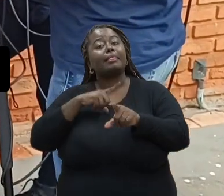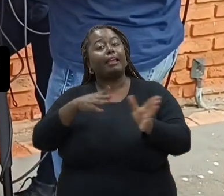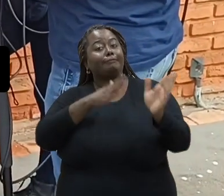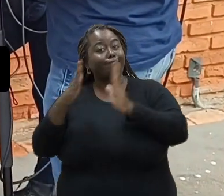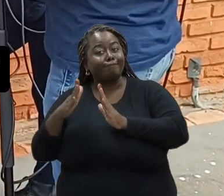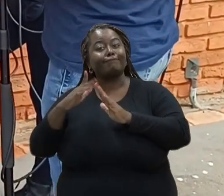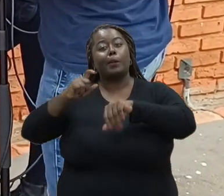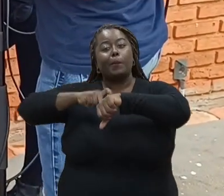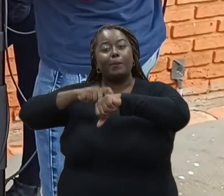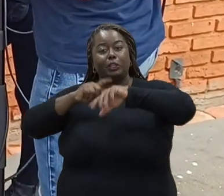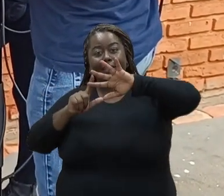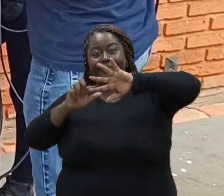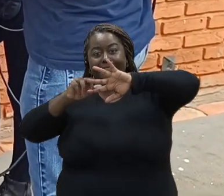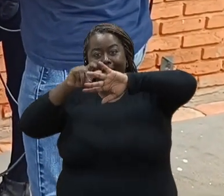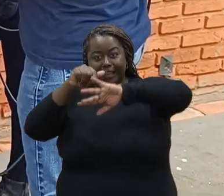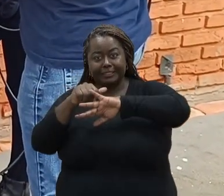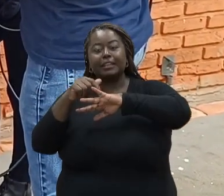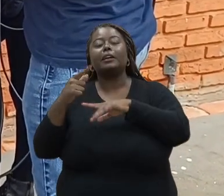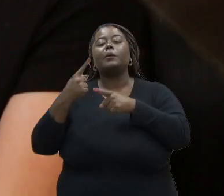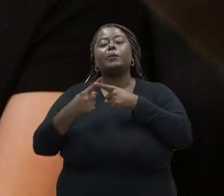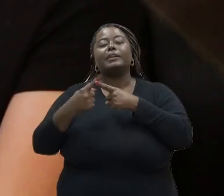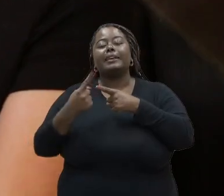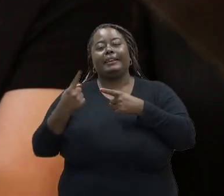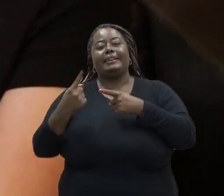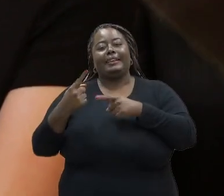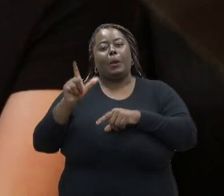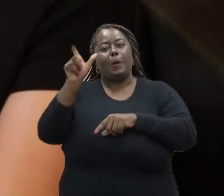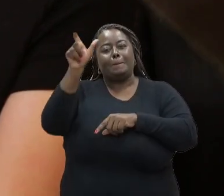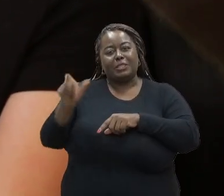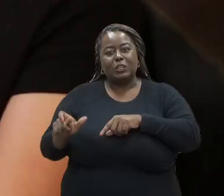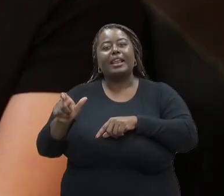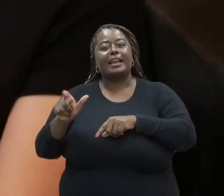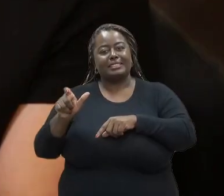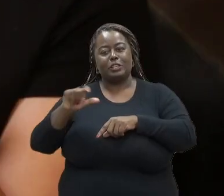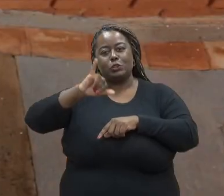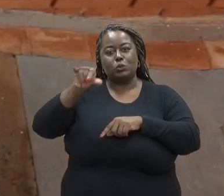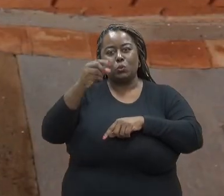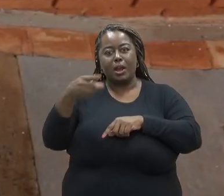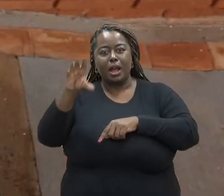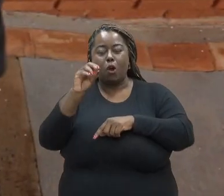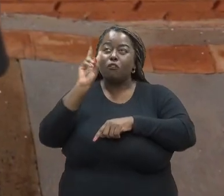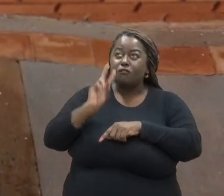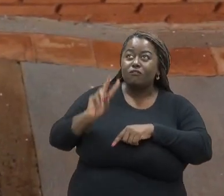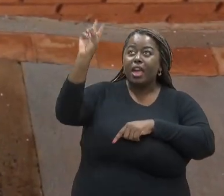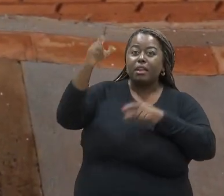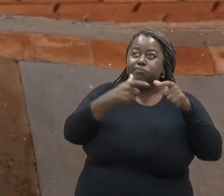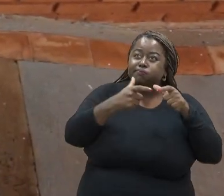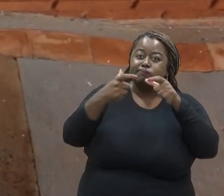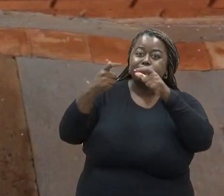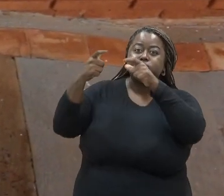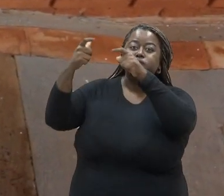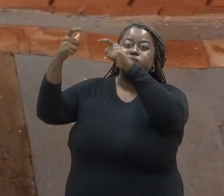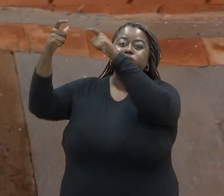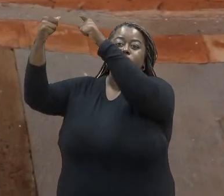parte da escada, né, que é a cena que o personagem principal, né, o João, ele vai ver a nave, né, indo